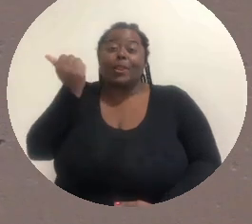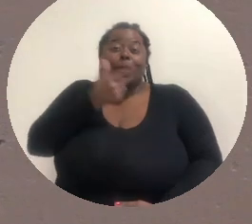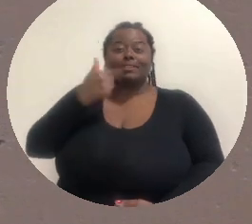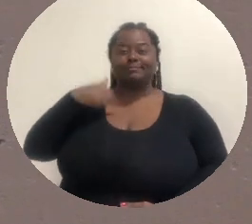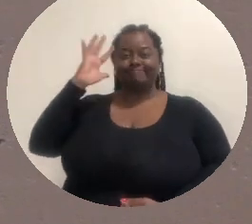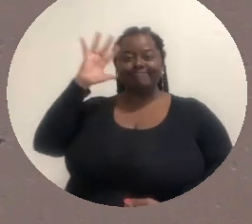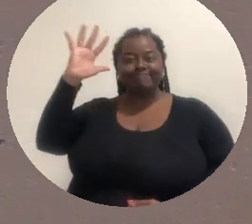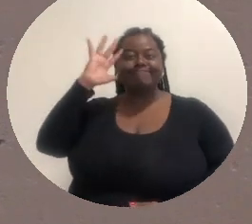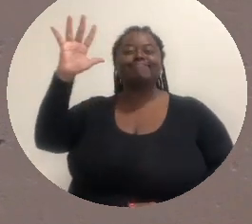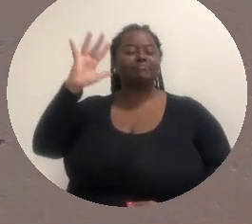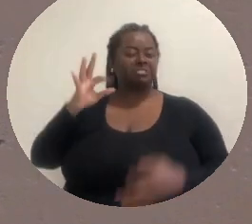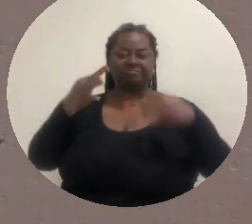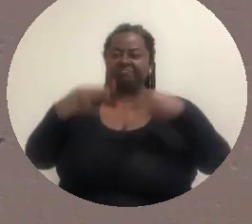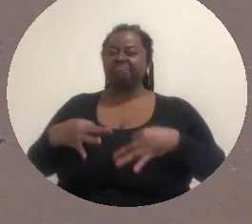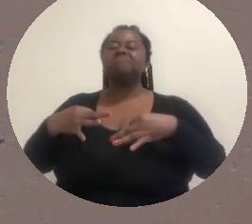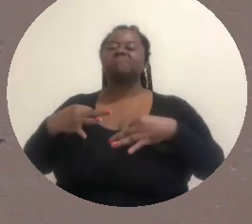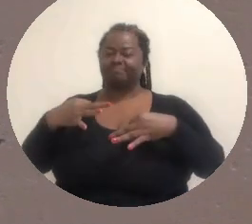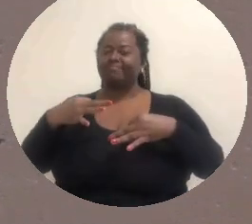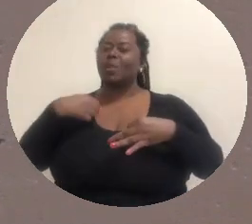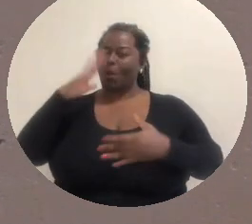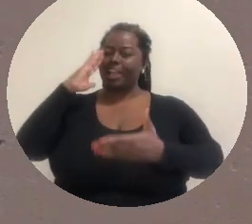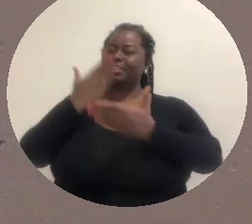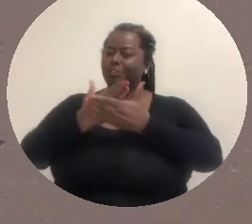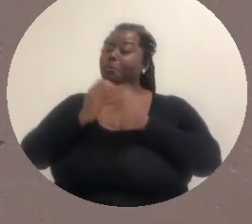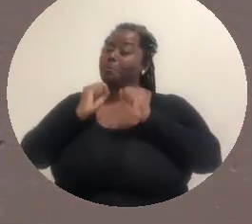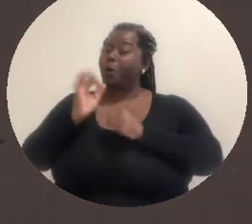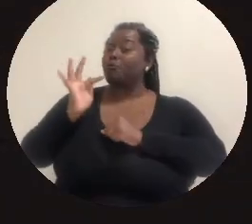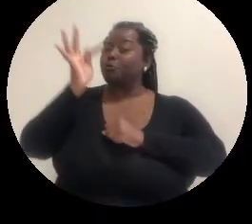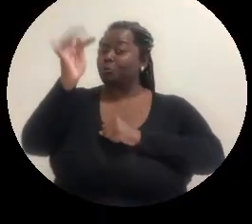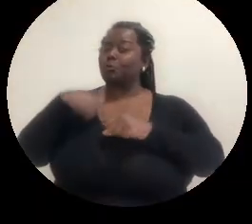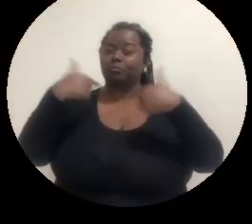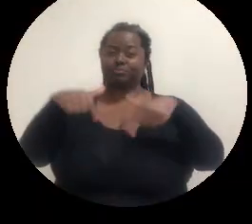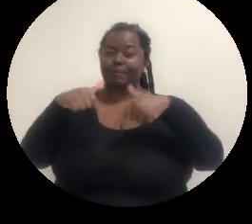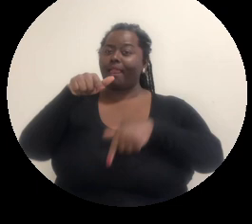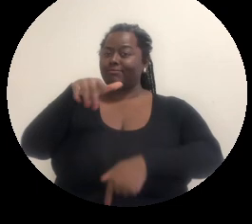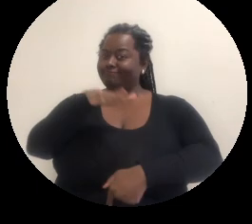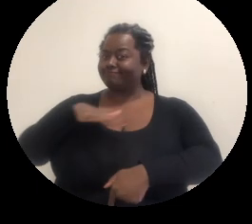e com certeza agregou numa possível carreira que eu quero seguir.